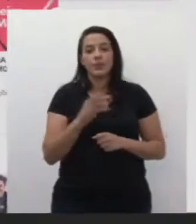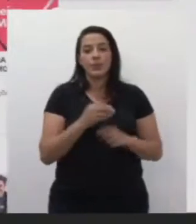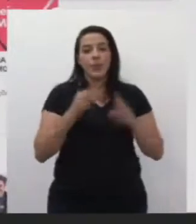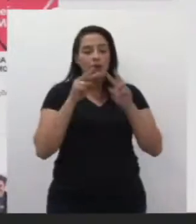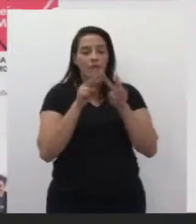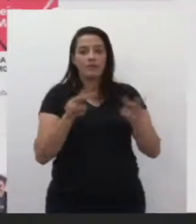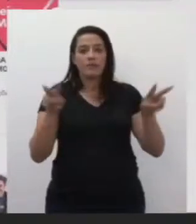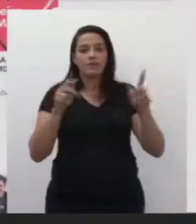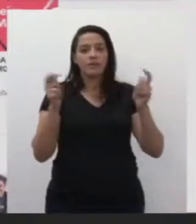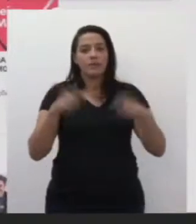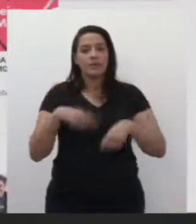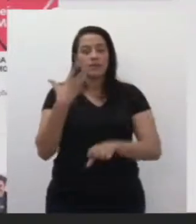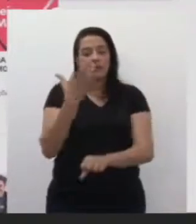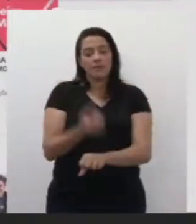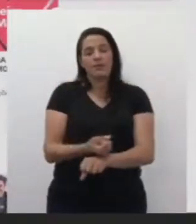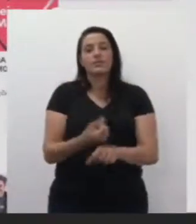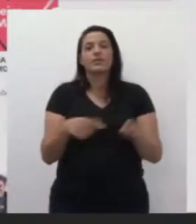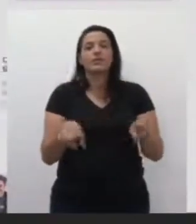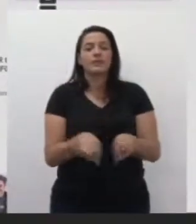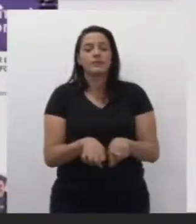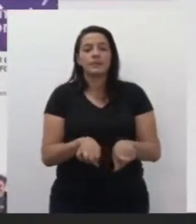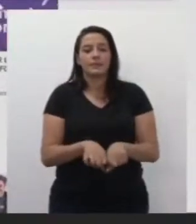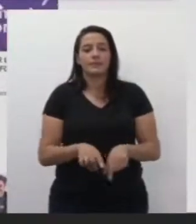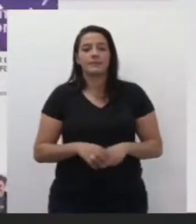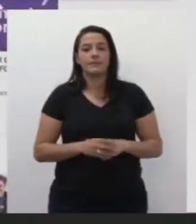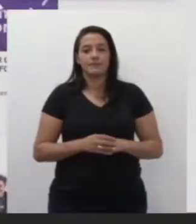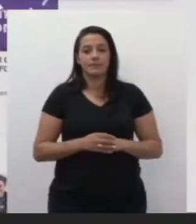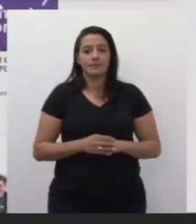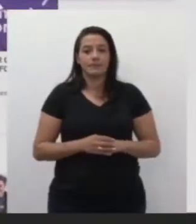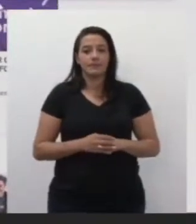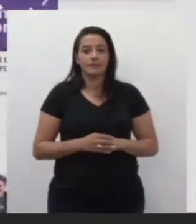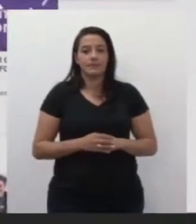final o aluno pode baixar esse conteúdo, tá?